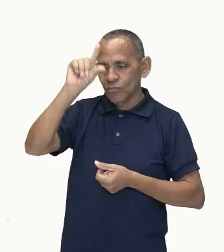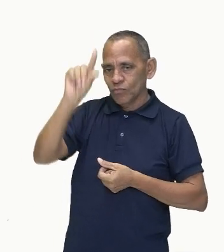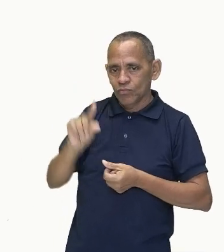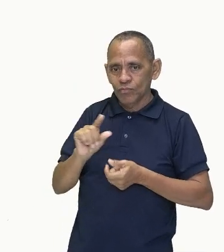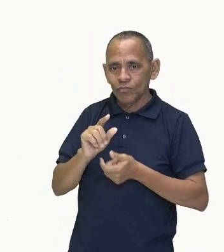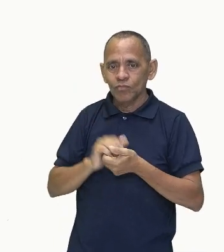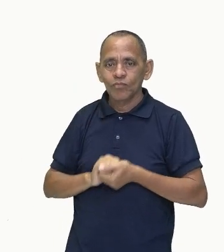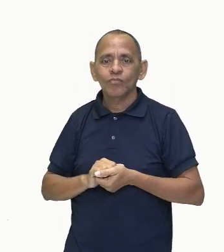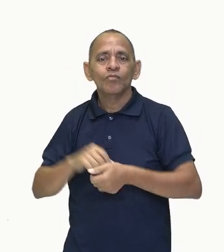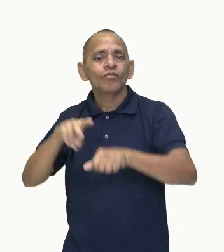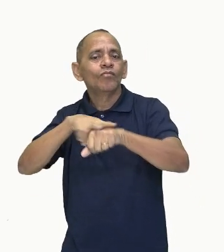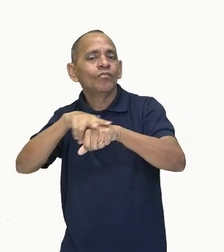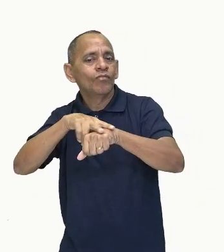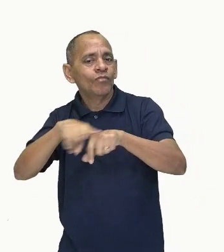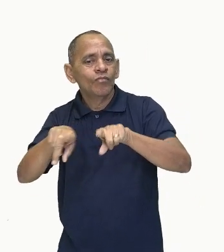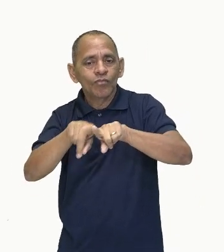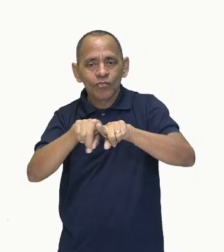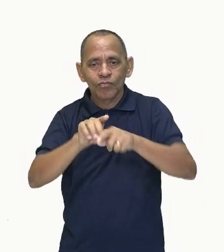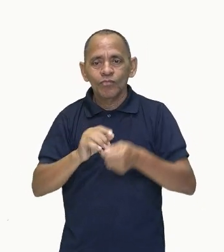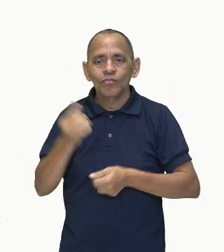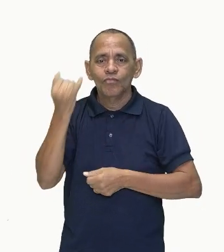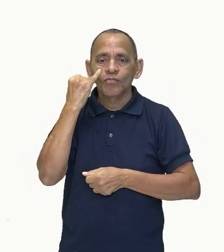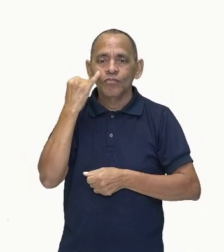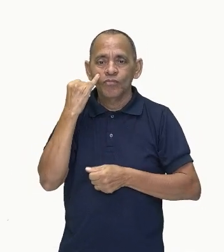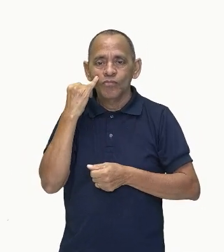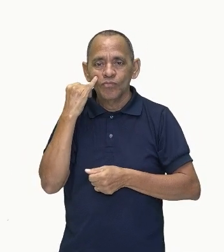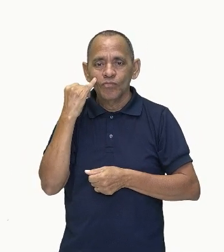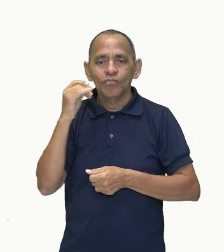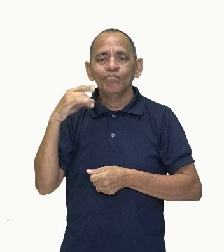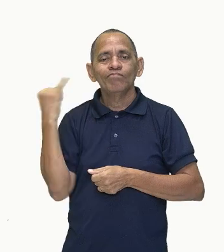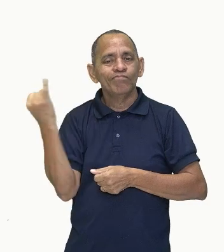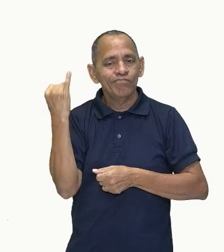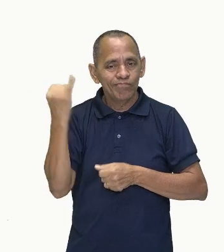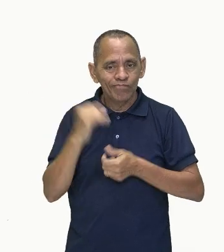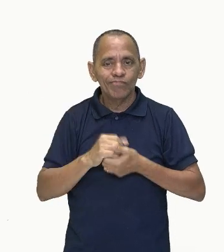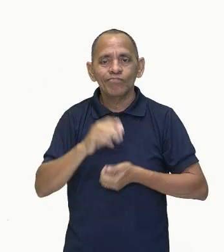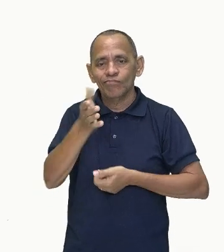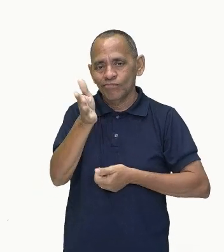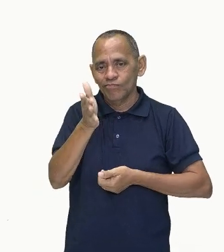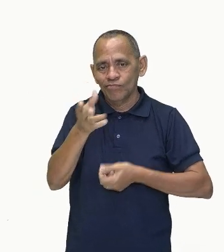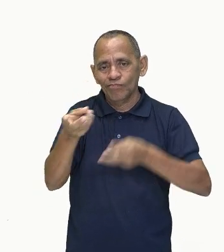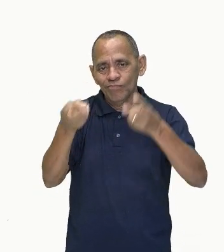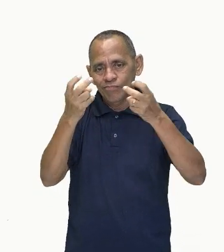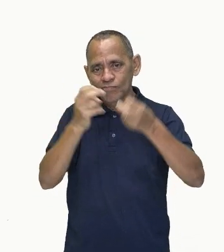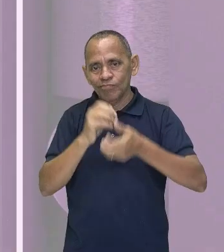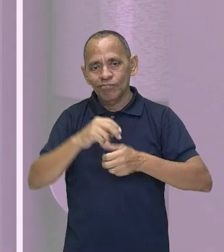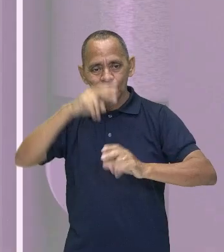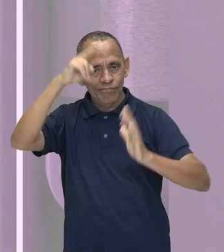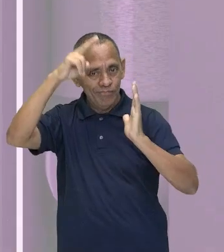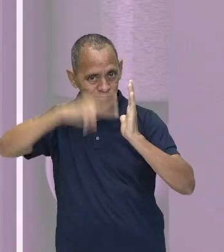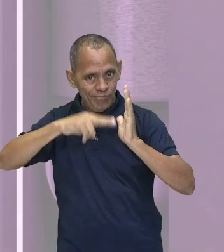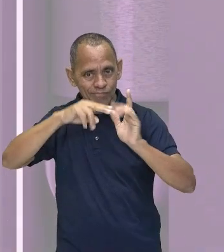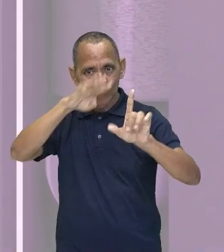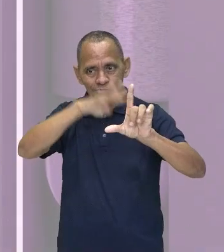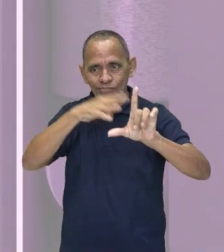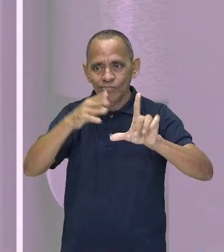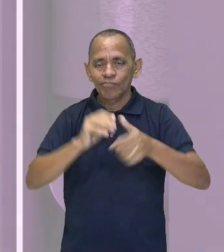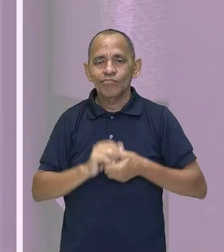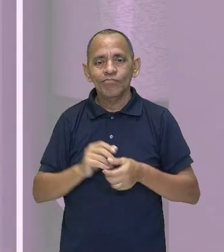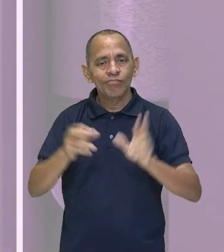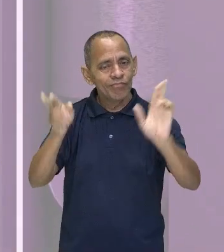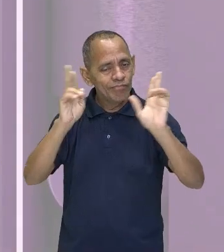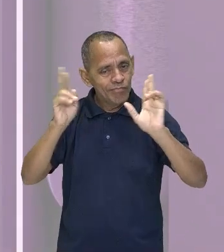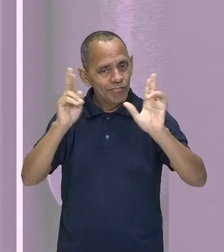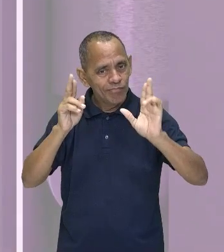Então, essas são as informações essenciais que a gente já interpreta com a leitura desse gráfico, tá certo? Bom, espero que você